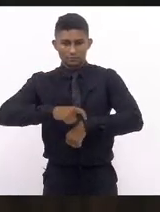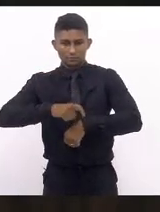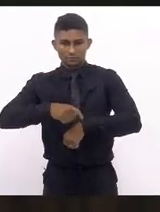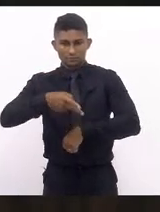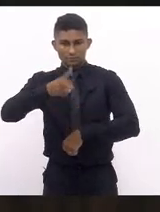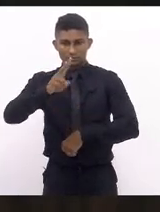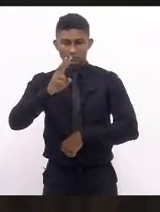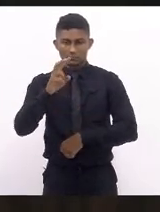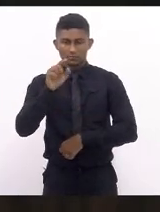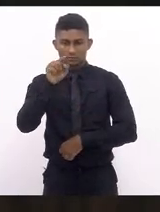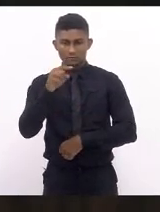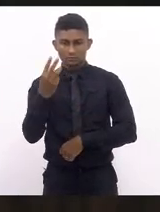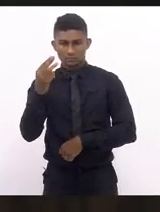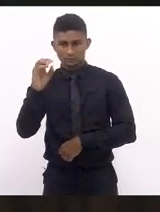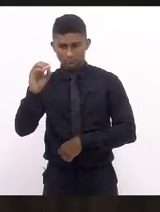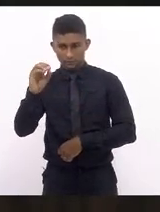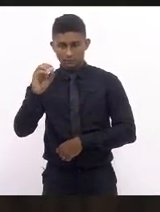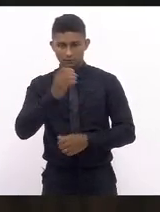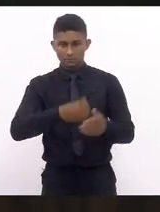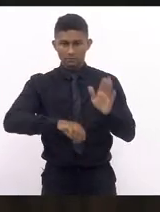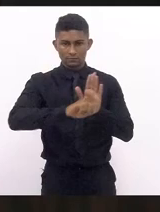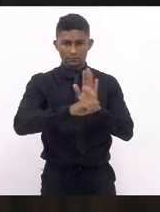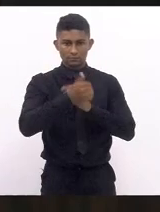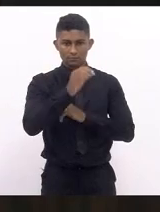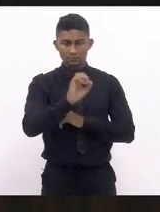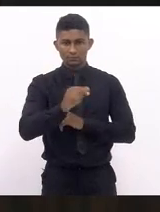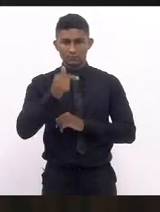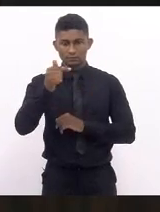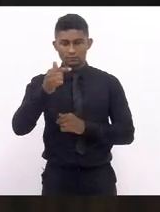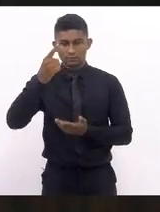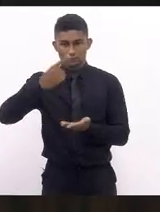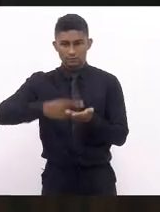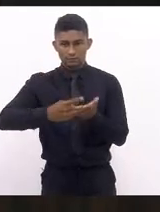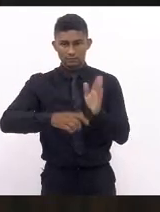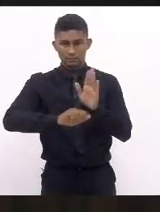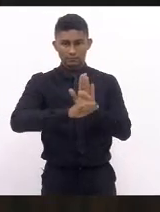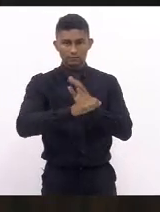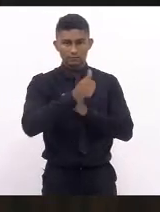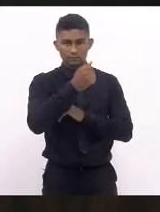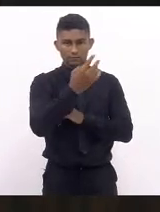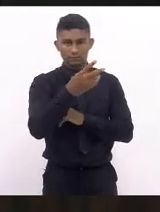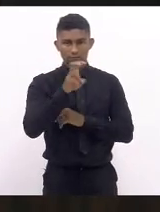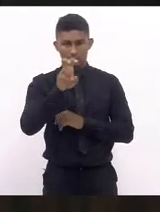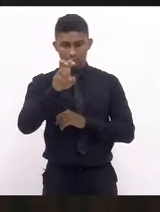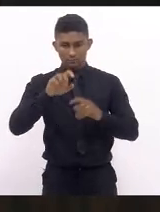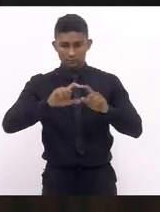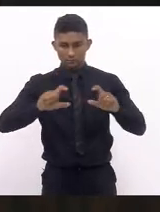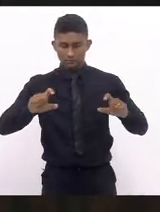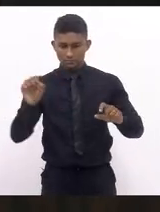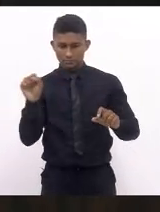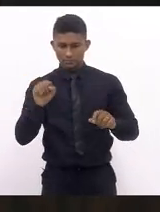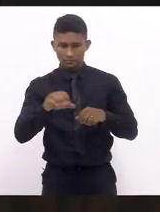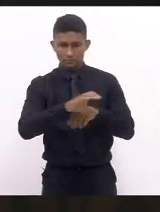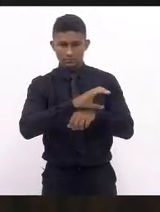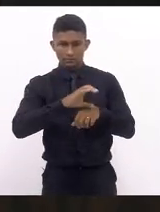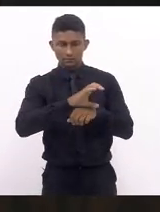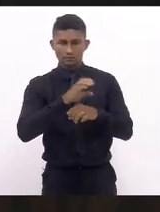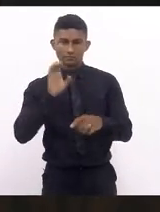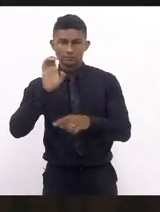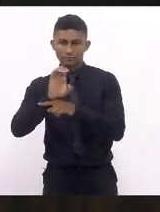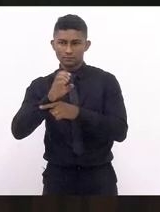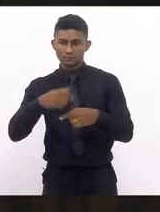14:30 na forma do artigo 77 caput combinado com artigo 145 18 da constituição estadual